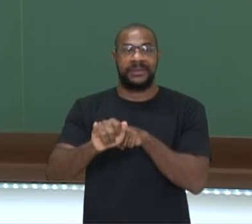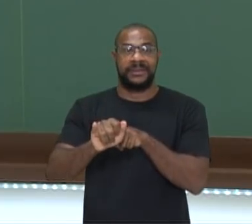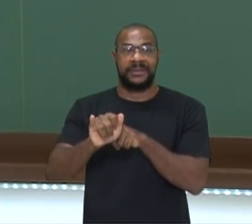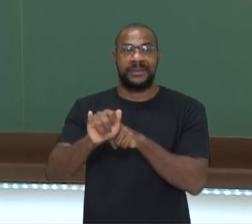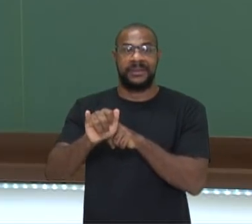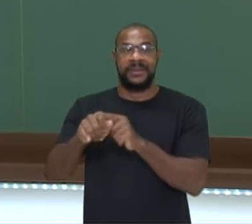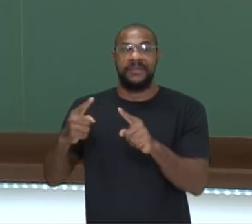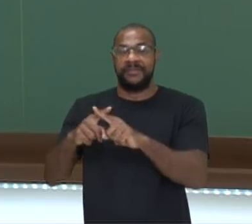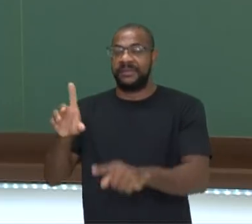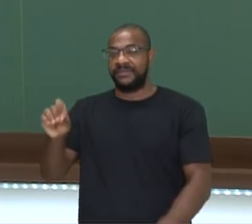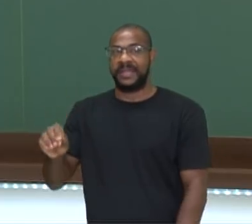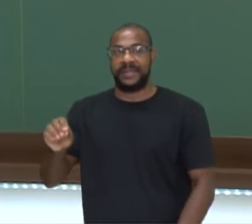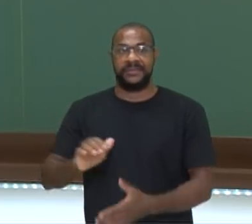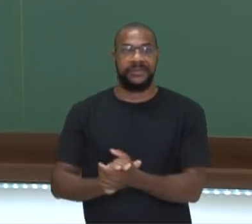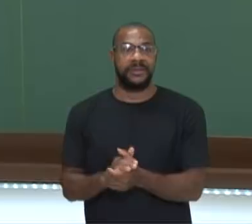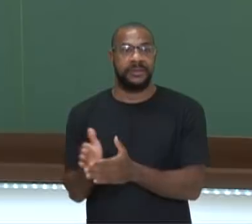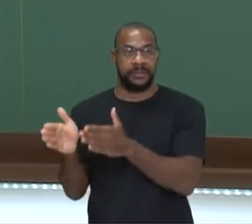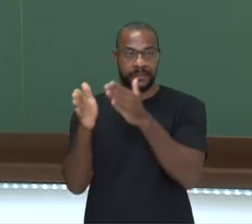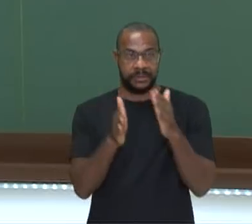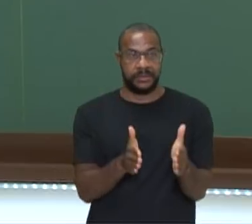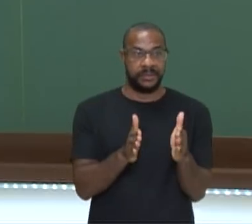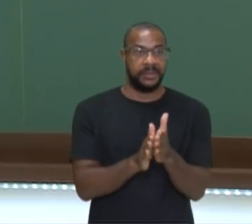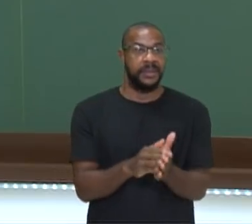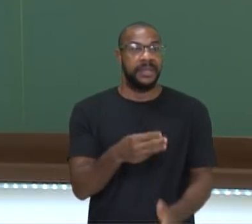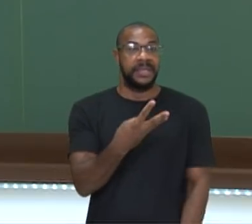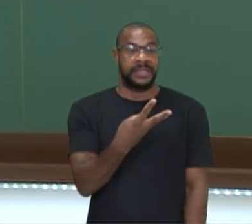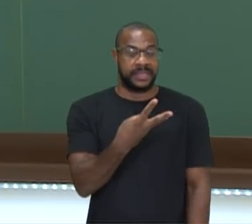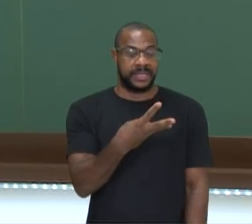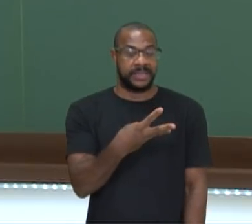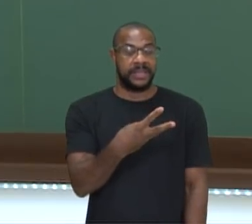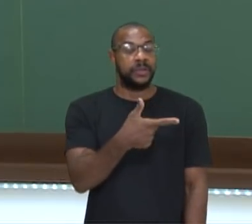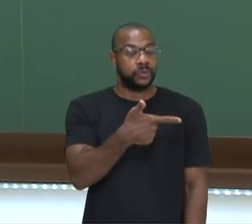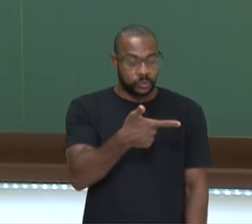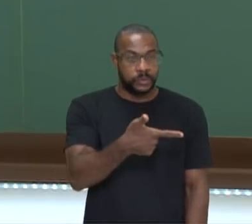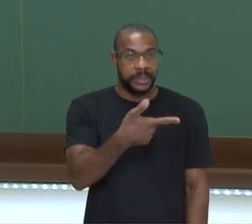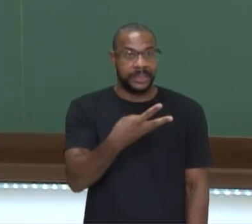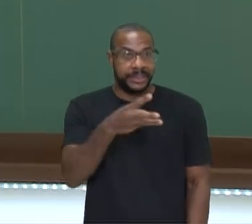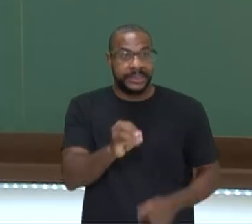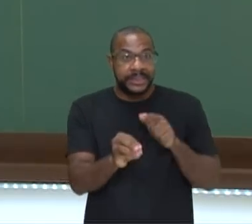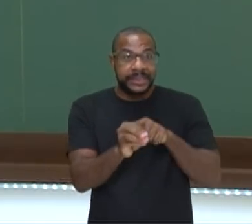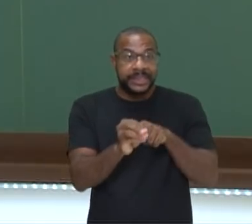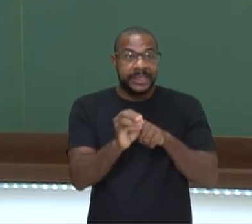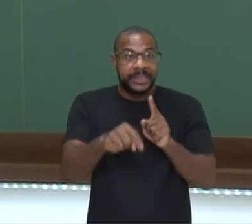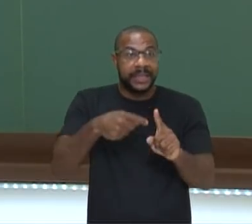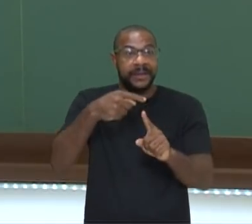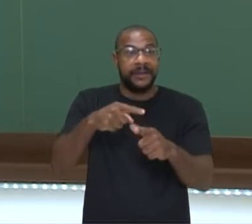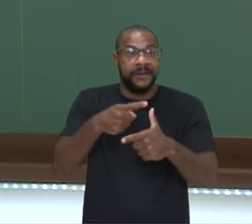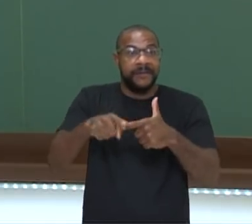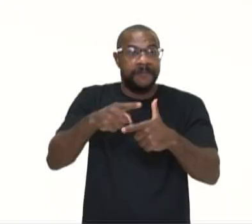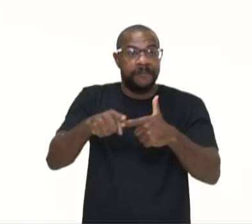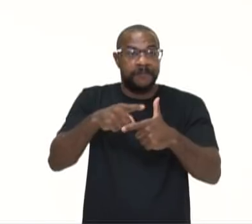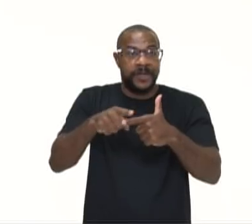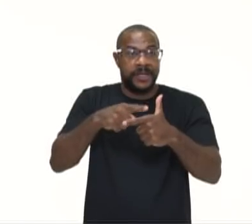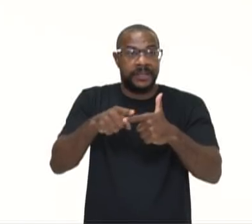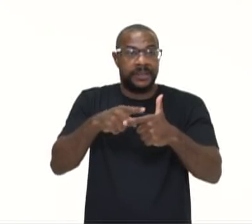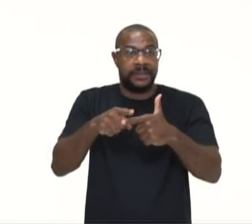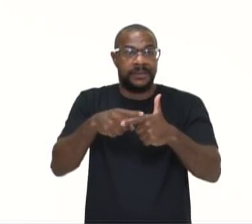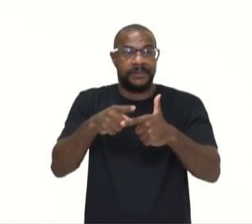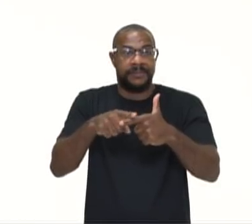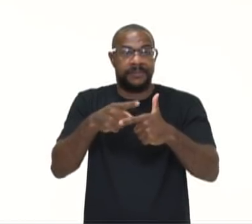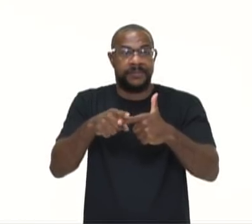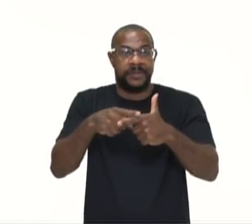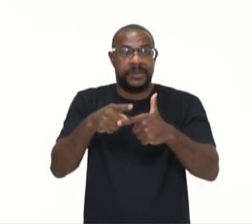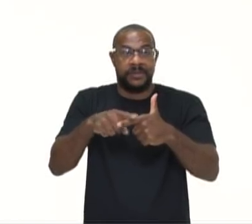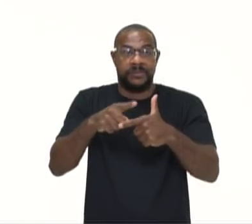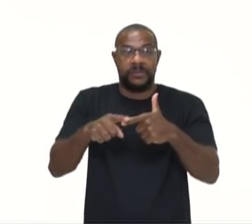I aqui, o 10 vezes 450, 4.500 vai passar dividindo 230, ou seja,